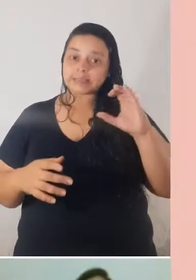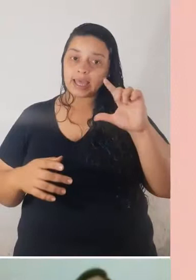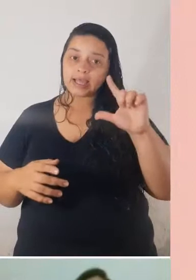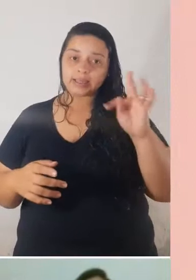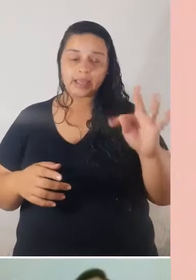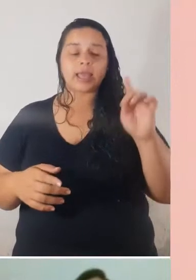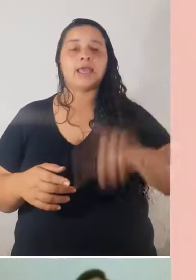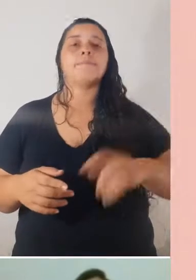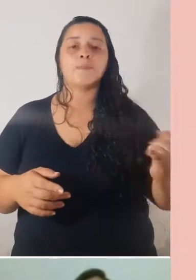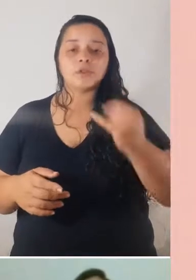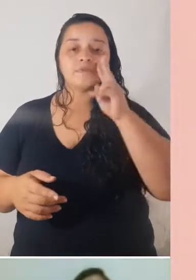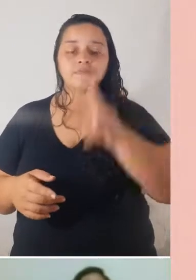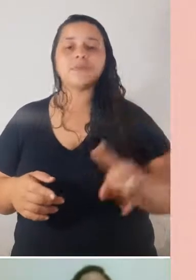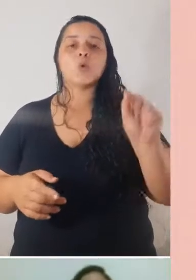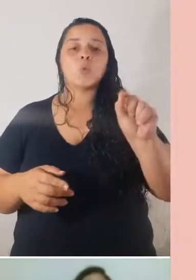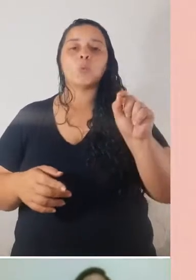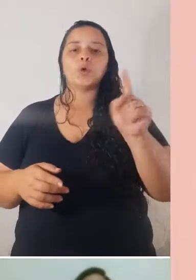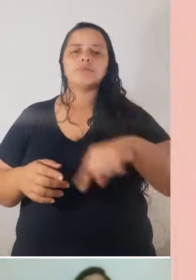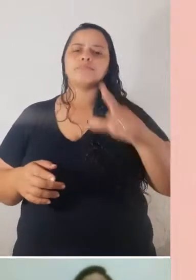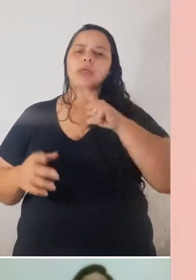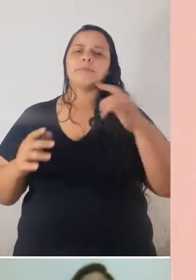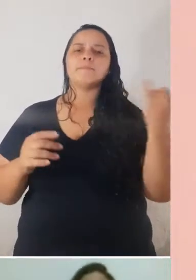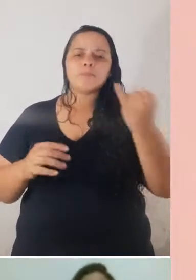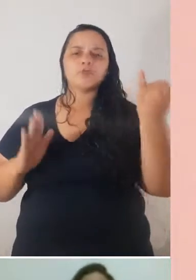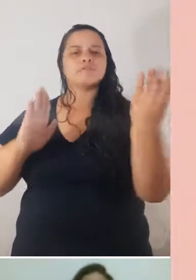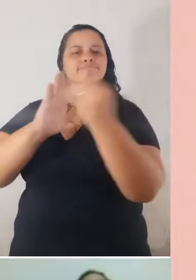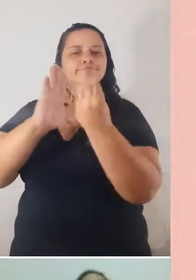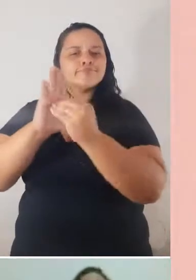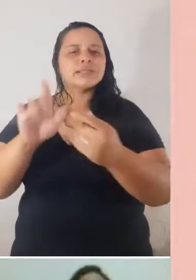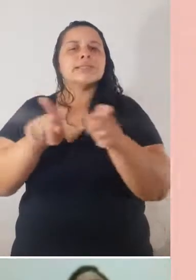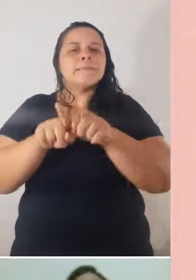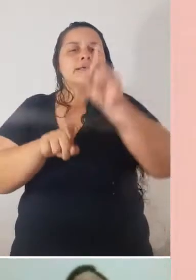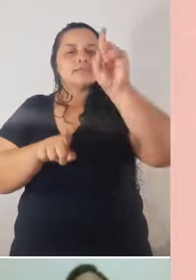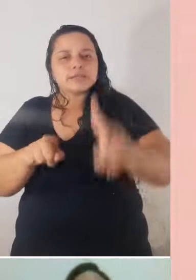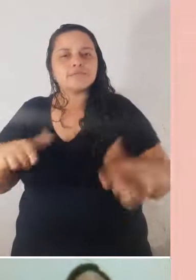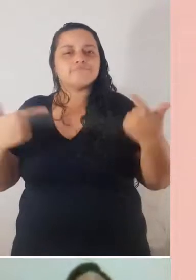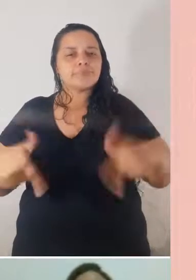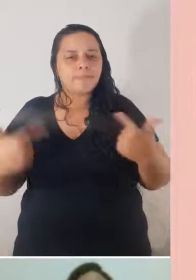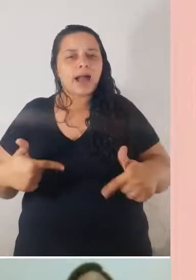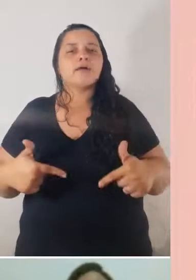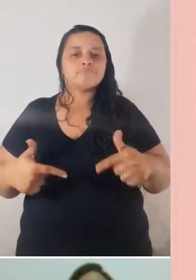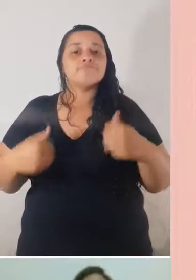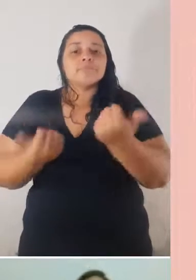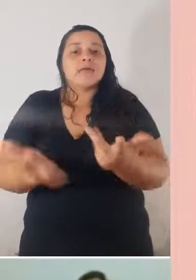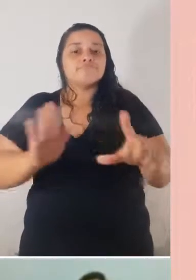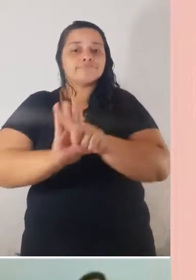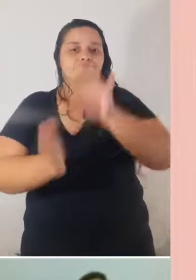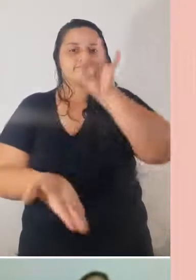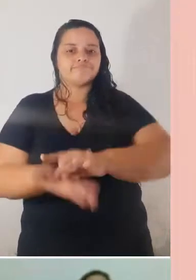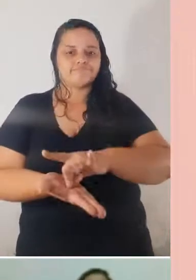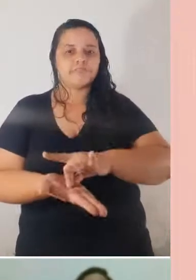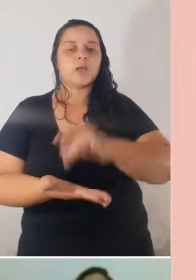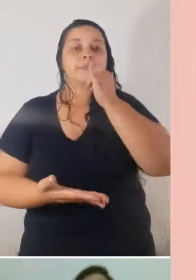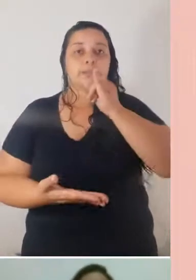é importante a gente ver que importantes medidas e direitos trabalhistas, eles vão ser regulamentados. Como,